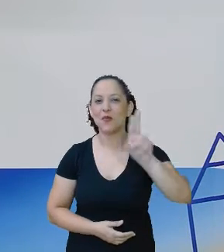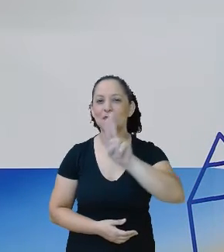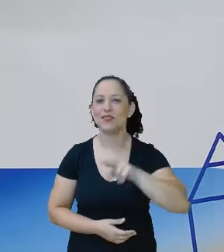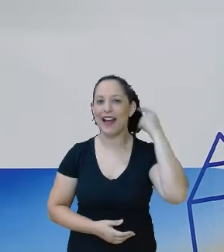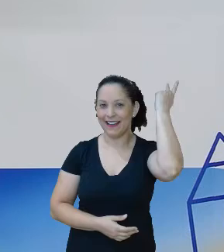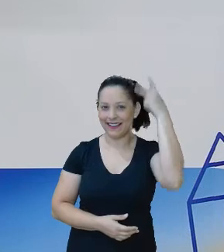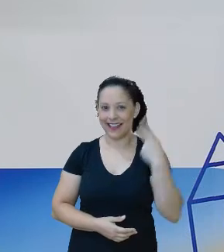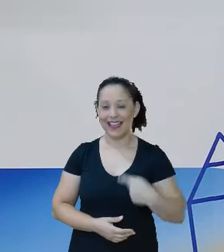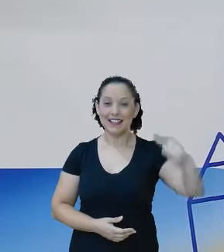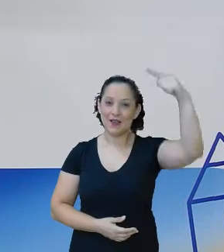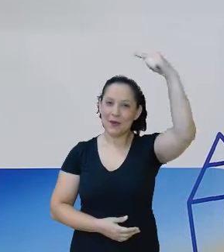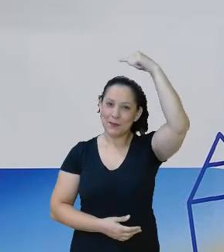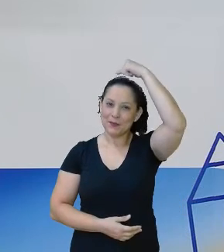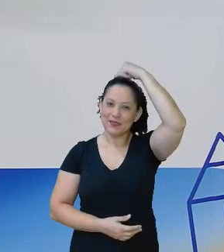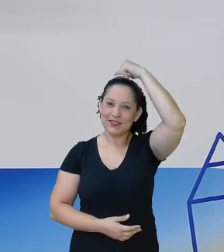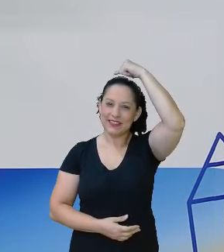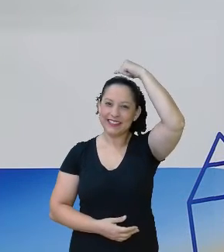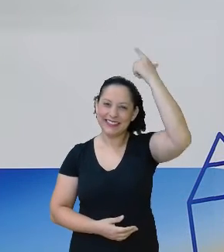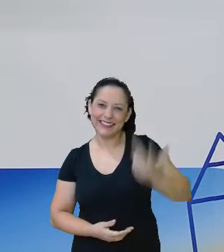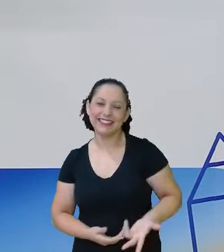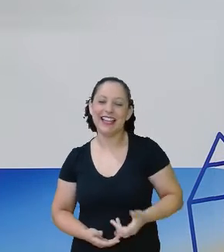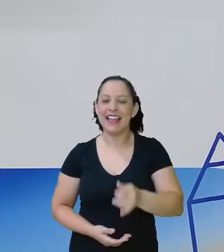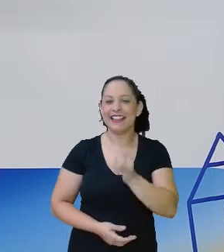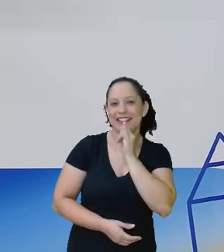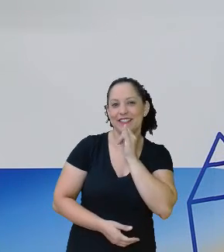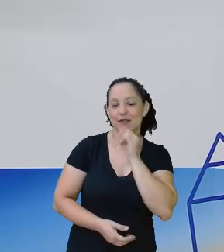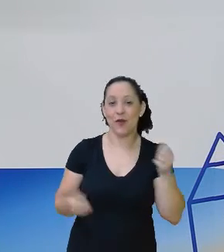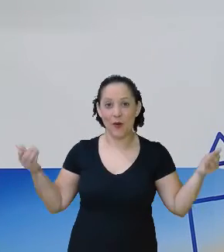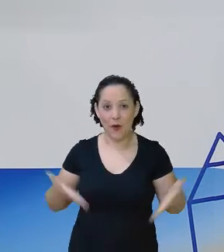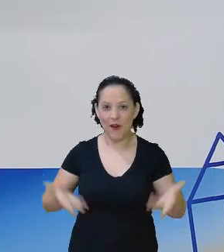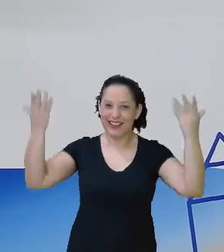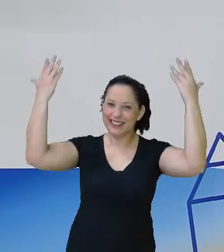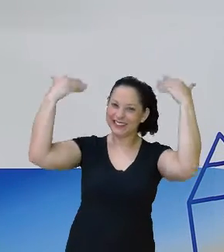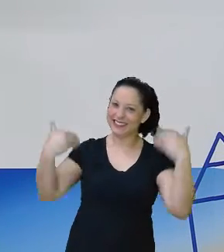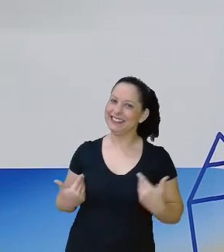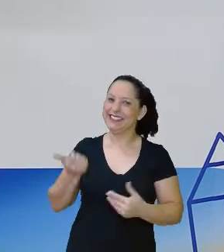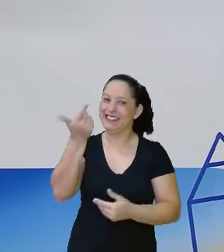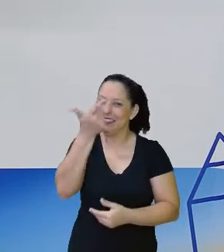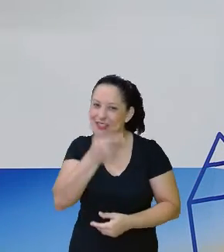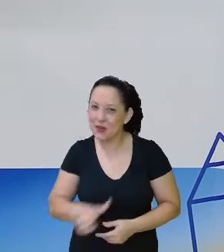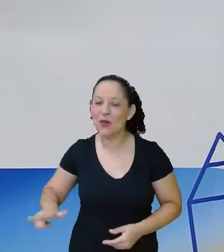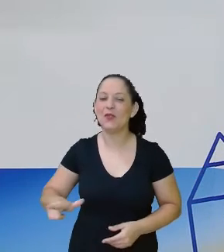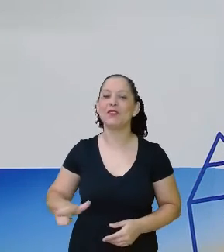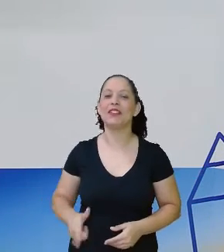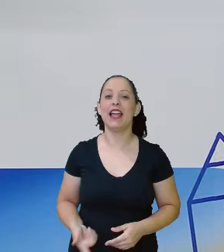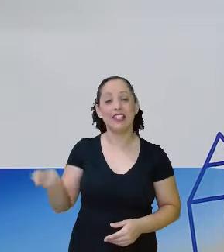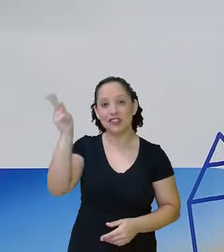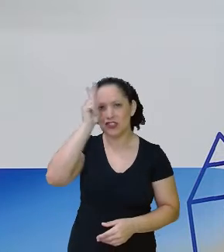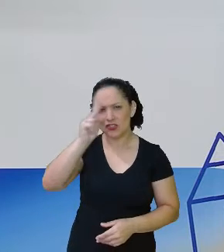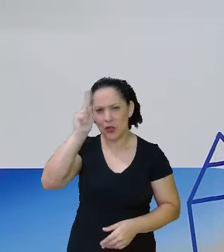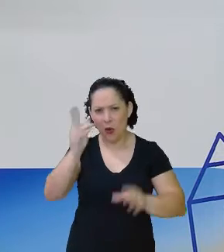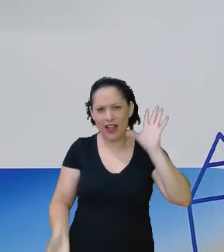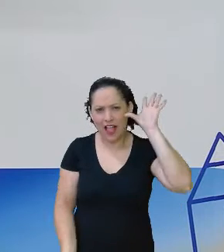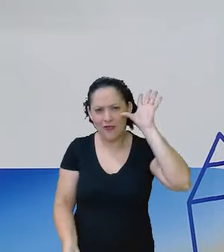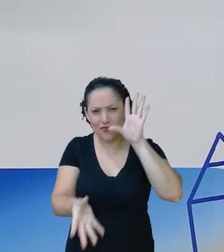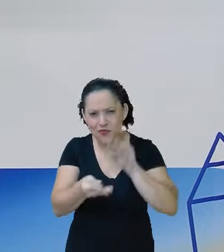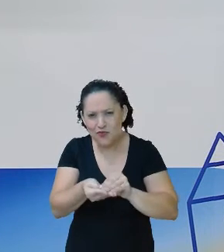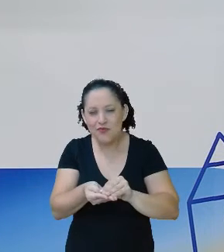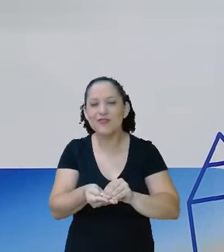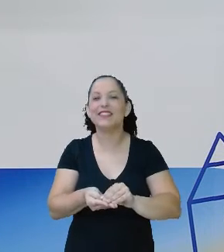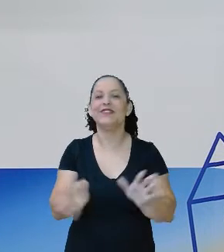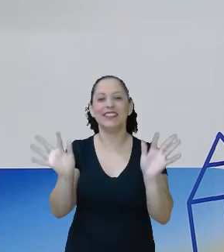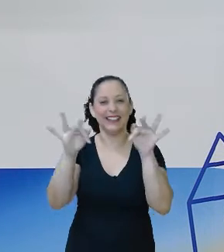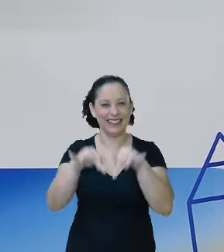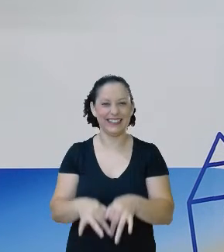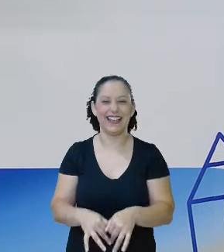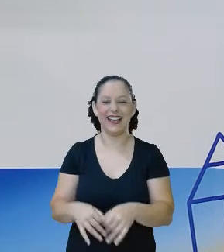a Késia como exemplo de princesa e hoje ela voltou para fechar aqui esse conteúdo com chave de